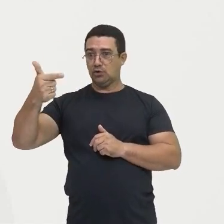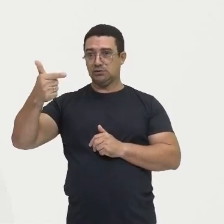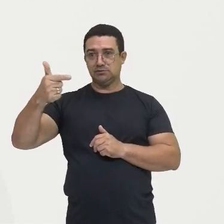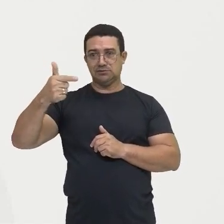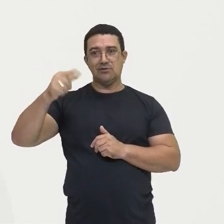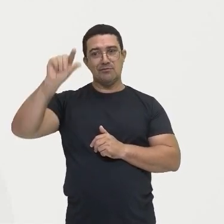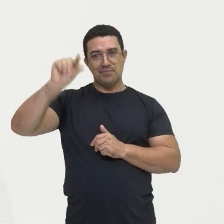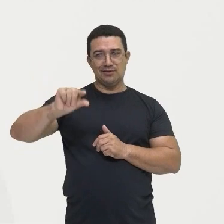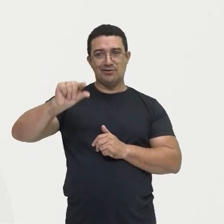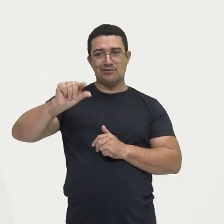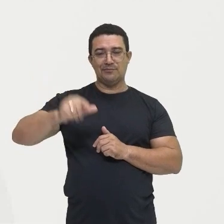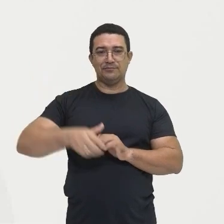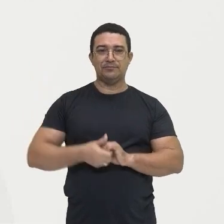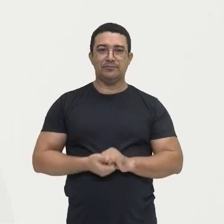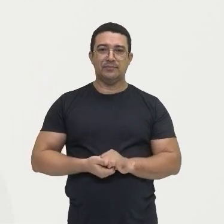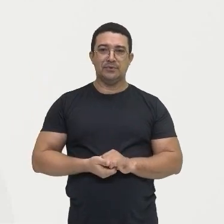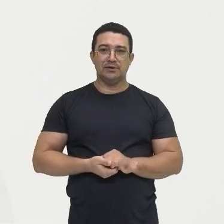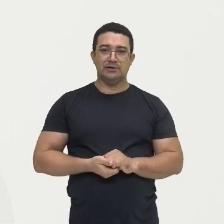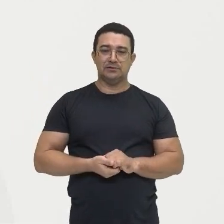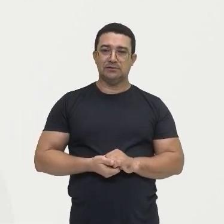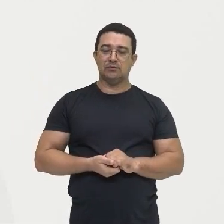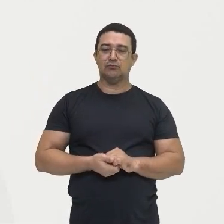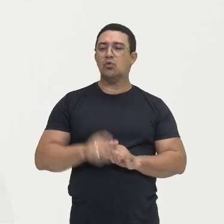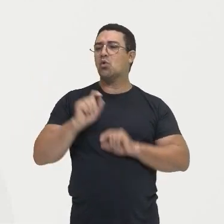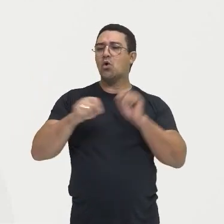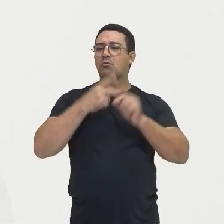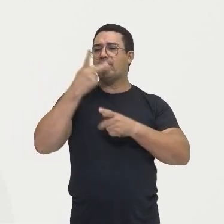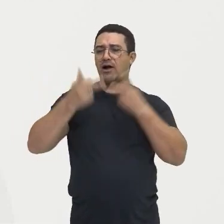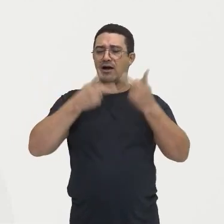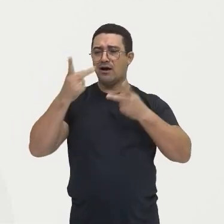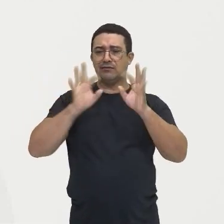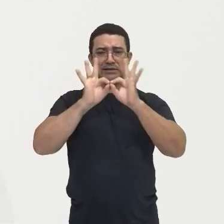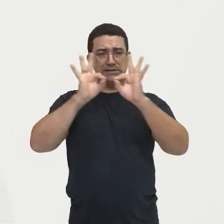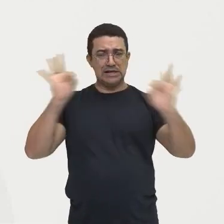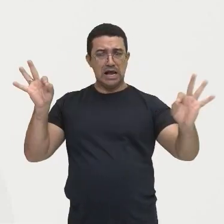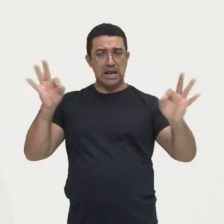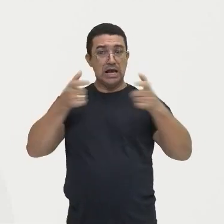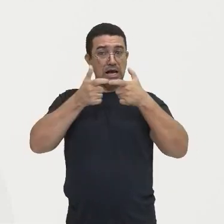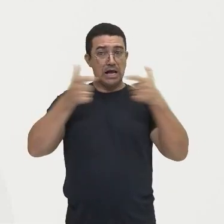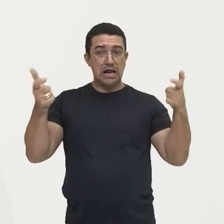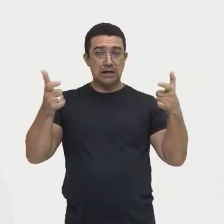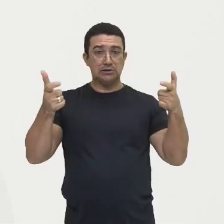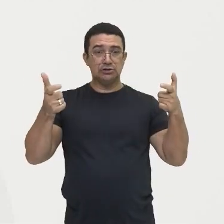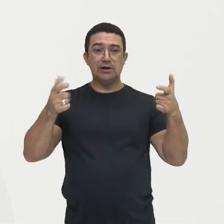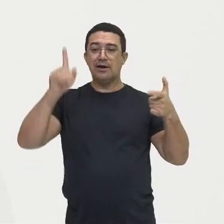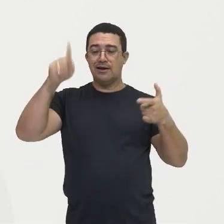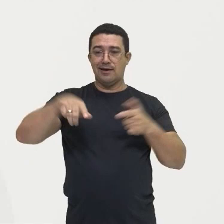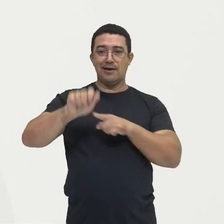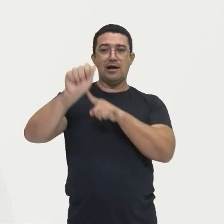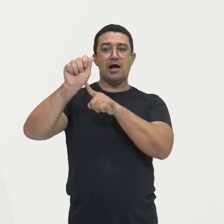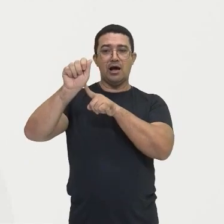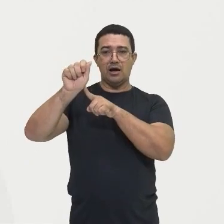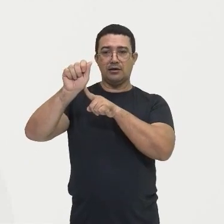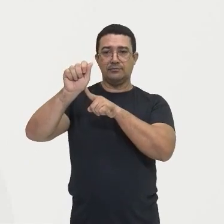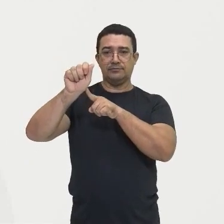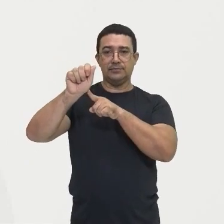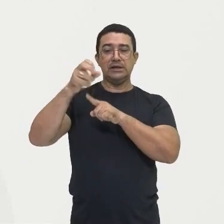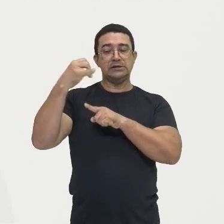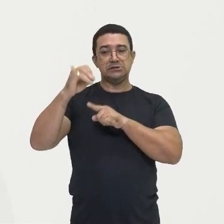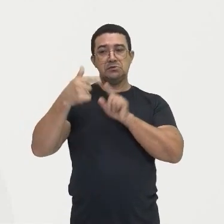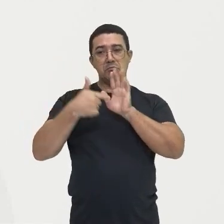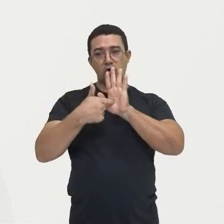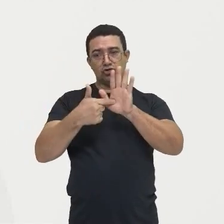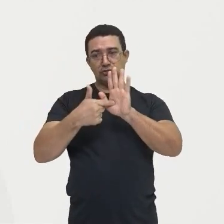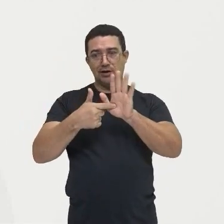0,002. Então, se eu tivesse que definir uma escala como grande, seria essa daqui, a. Se eu tivesse que definir uma escala